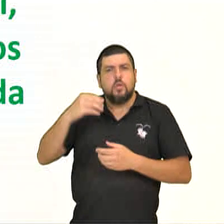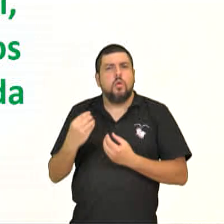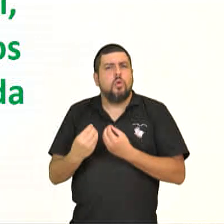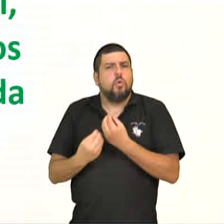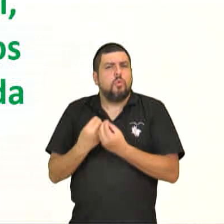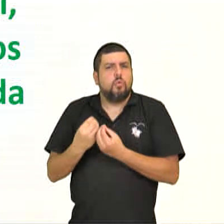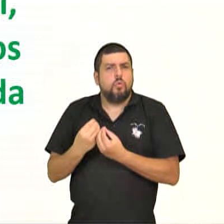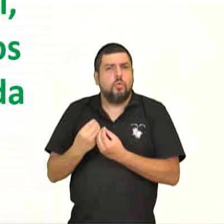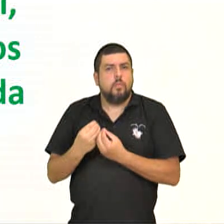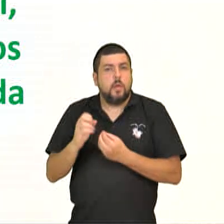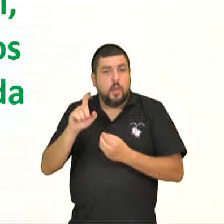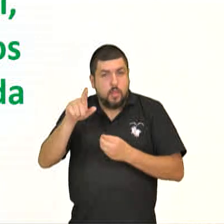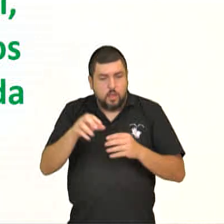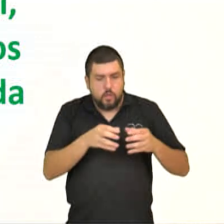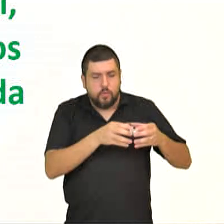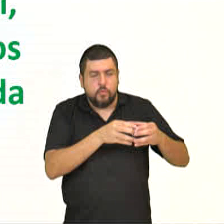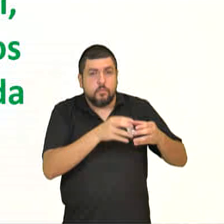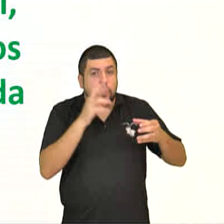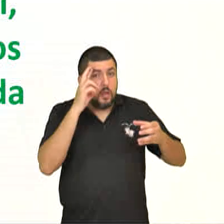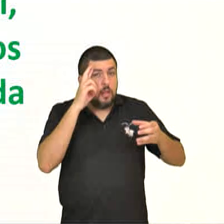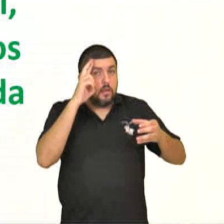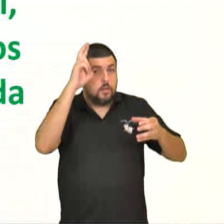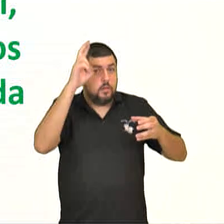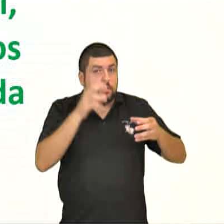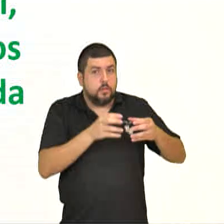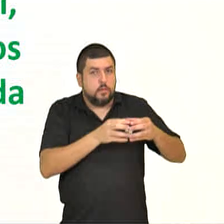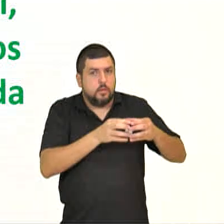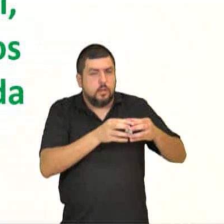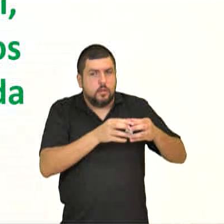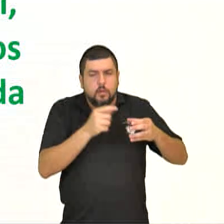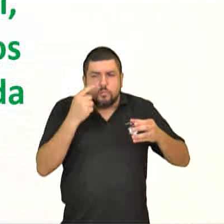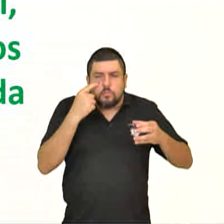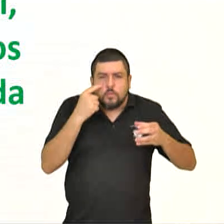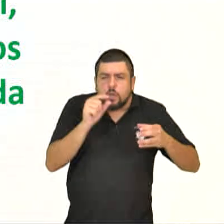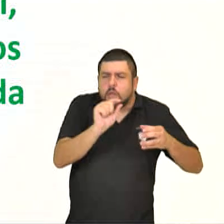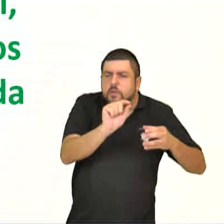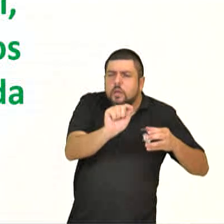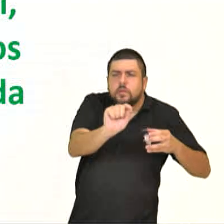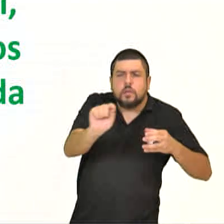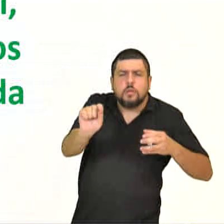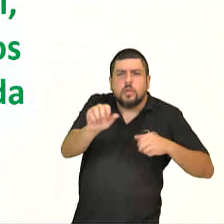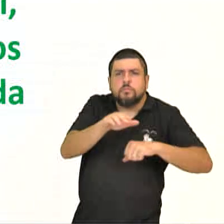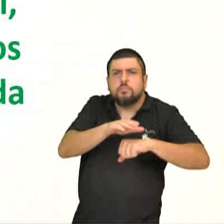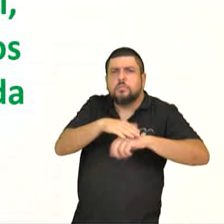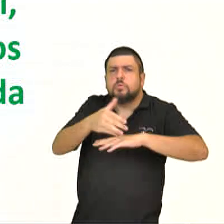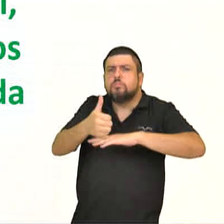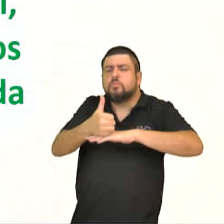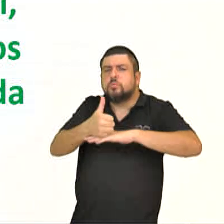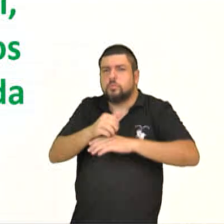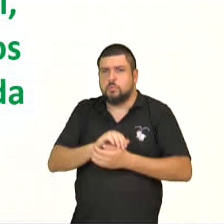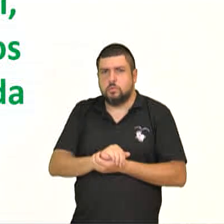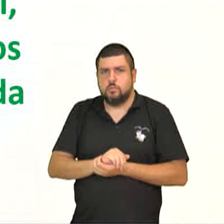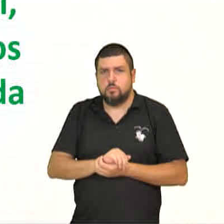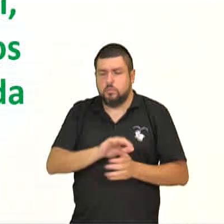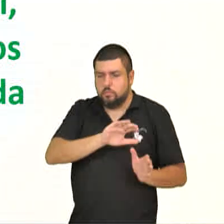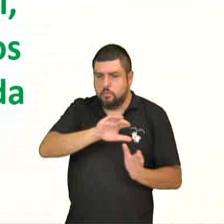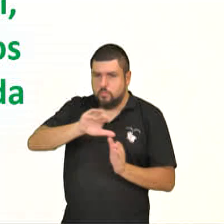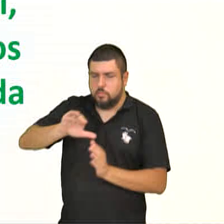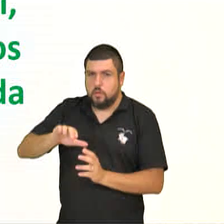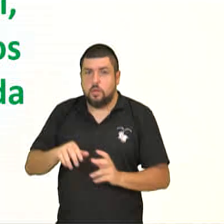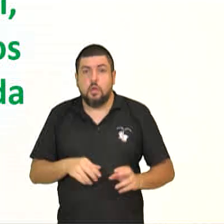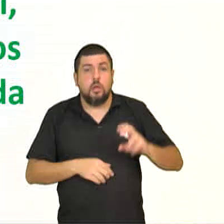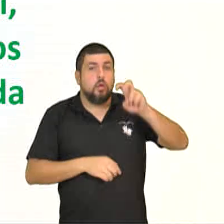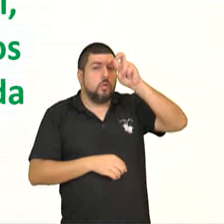dos líderes das comunidades, que consideravam mais preparado para o cargo. Enquanto no Egito o filho sucedia ao